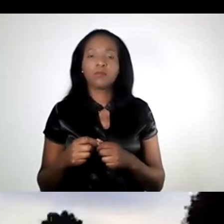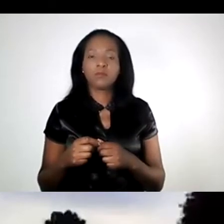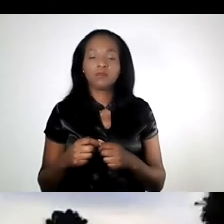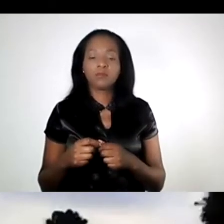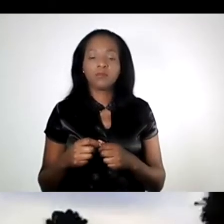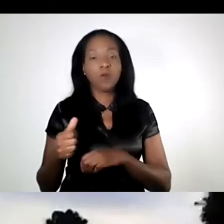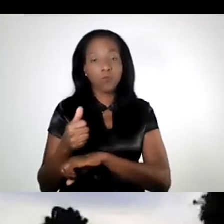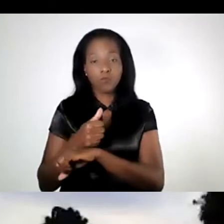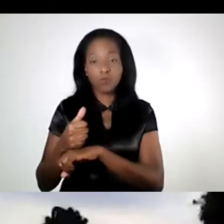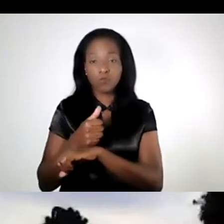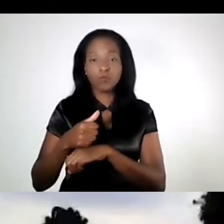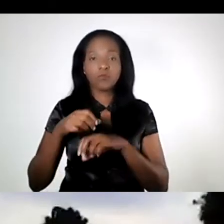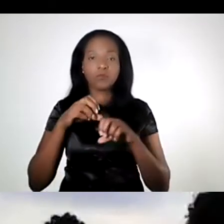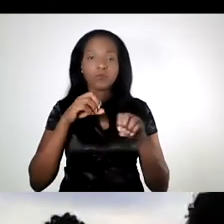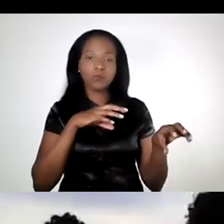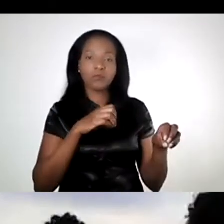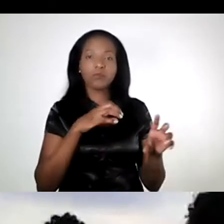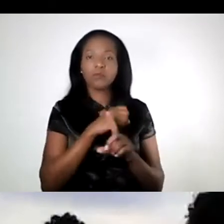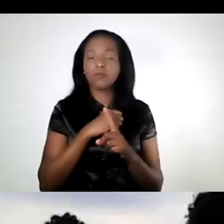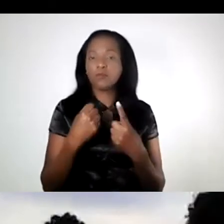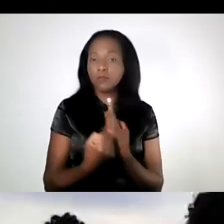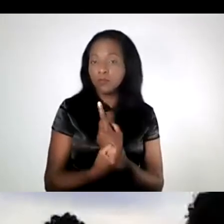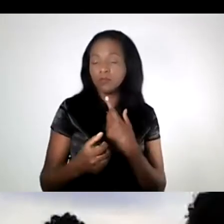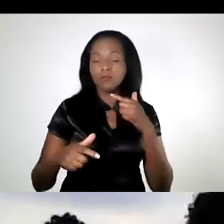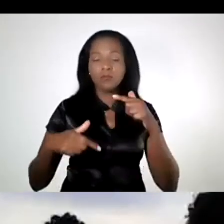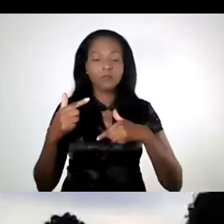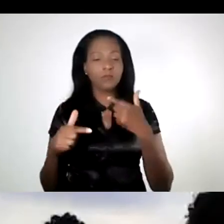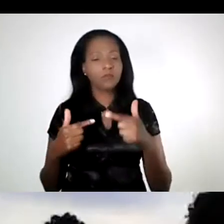educador social. Ele trabalha